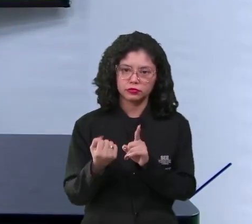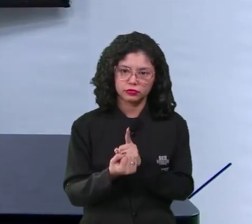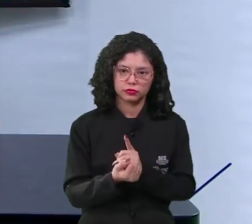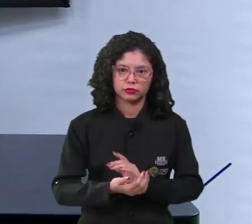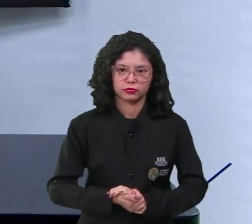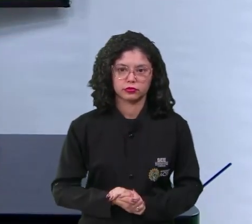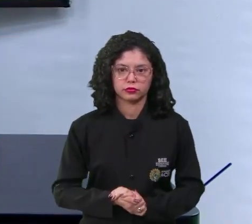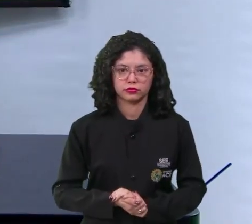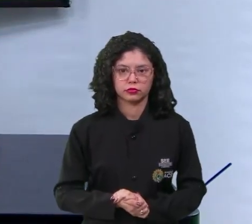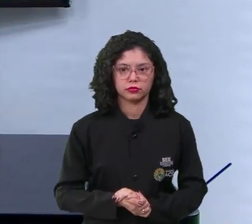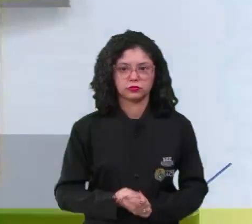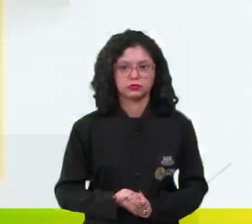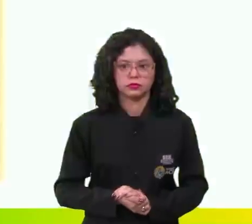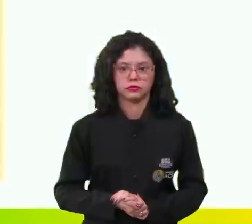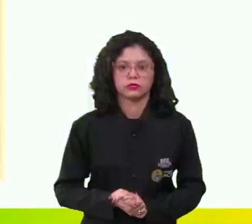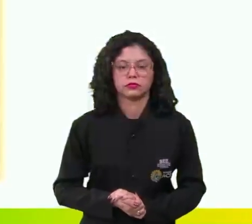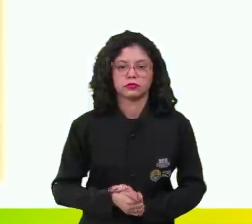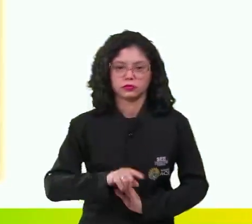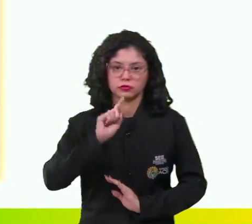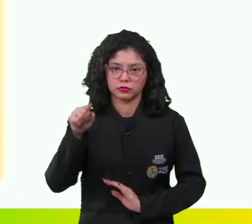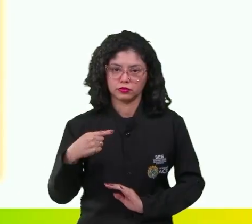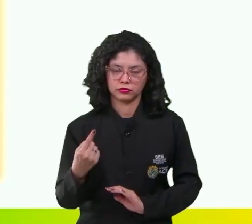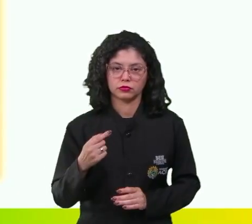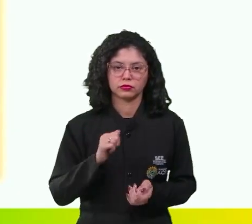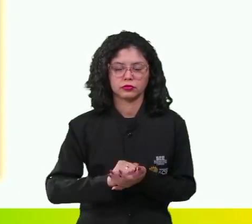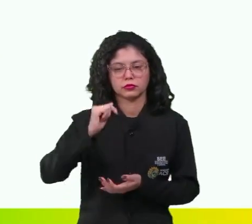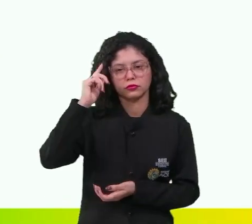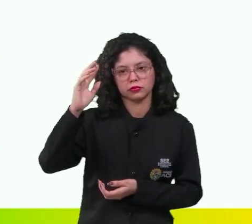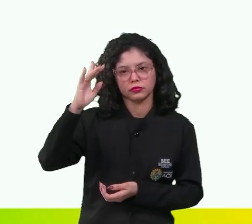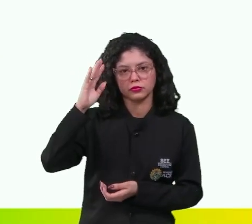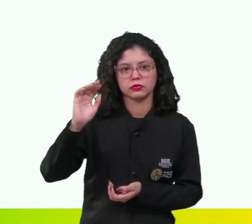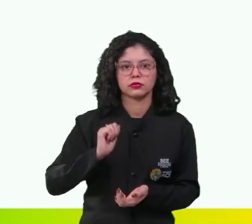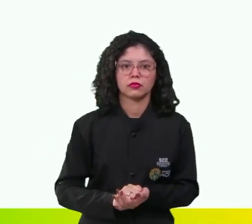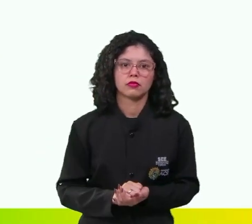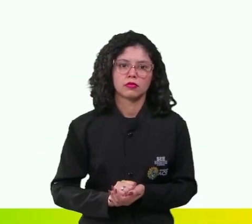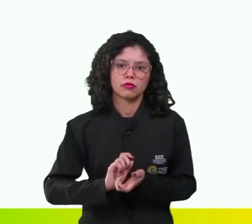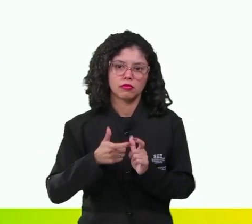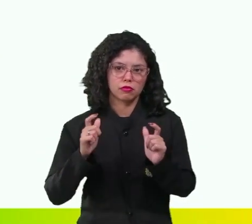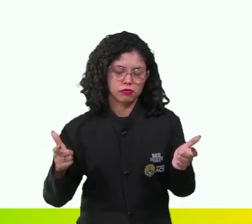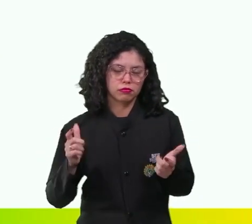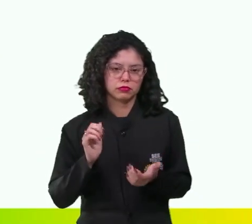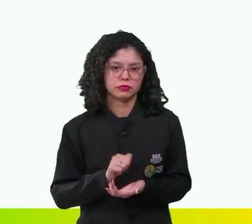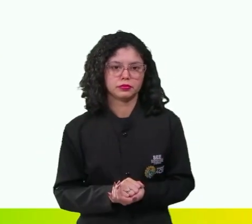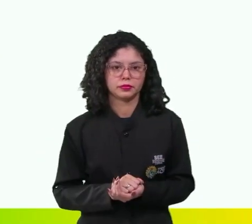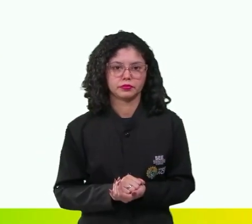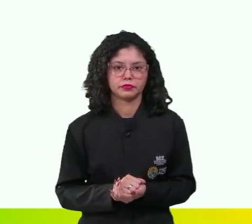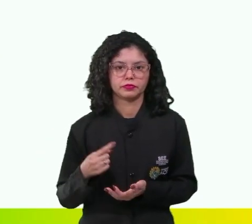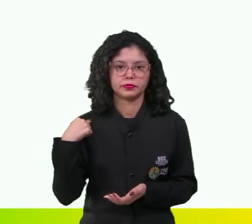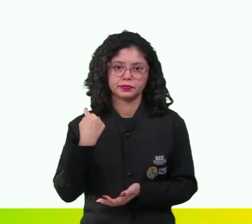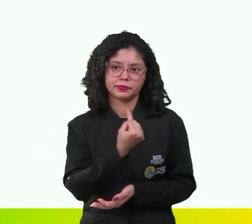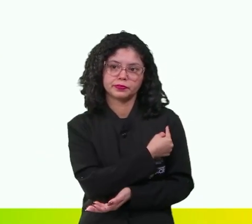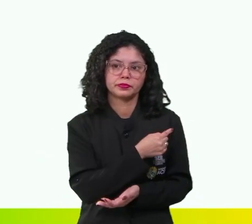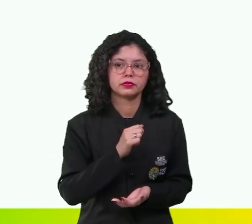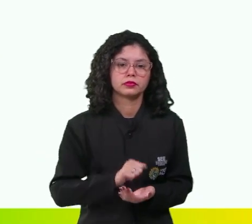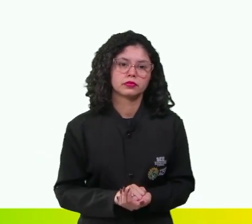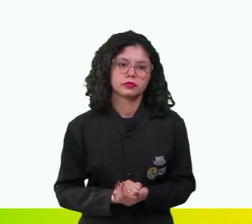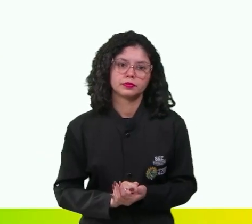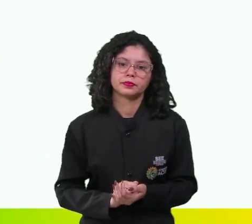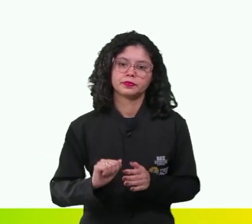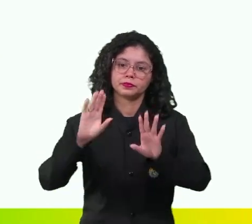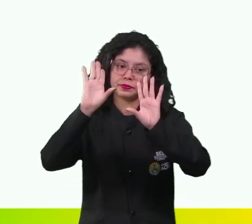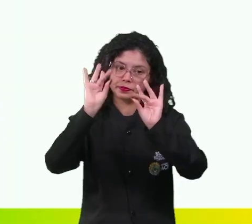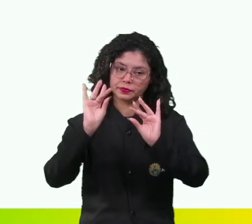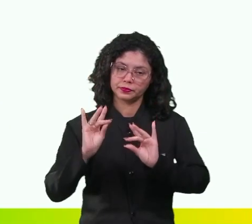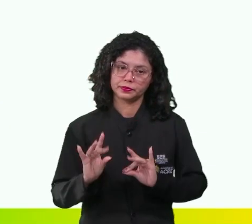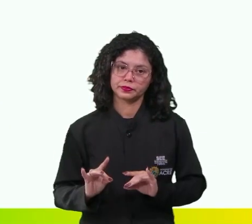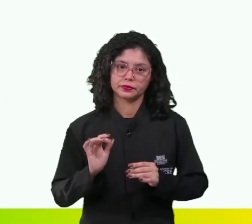sociedade. Então, depois dessa reflexão, que não foi tão longa assim, nós vamos tratar de